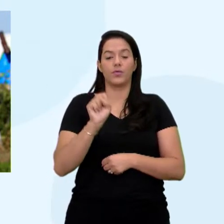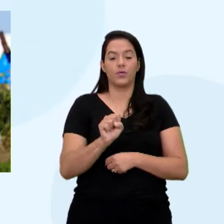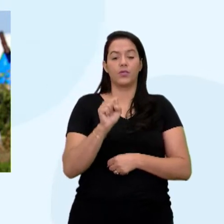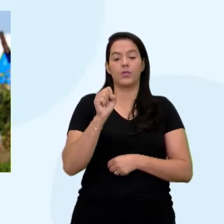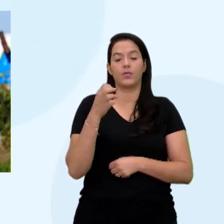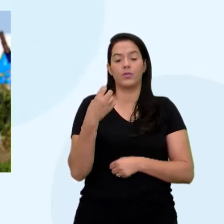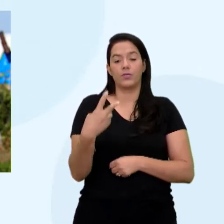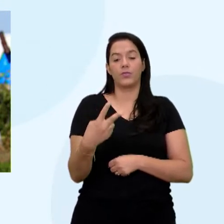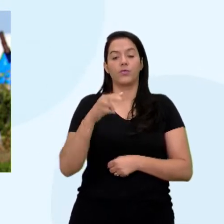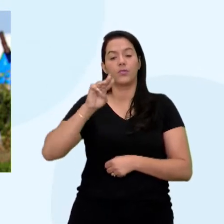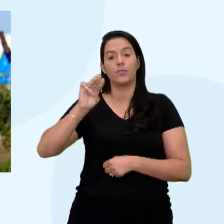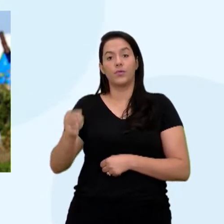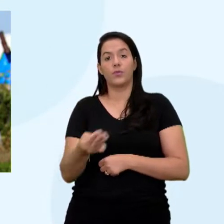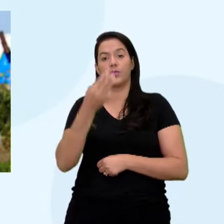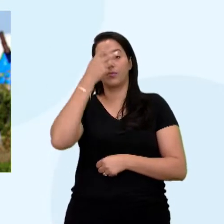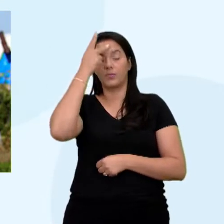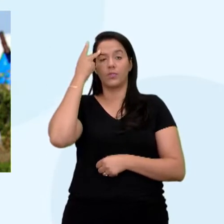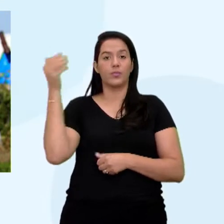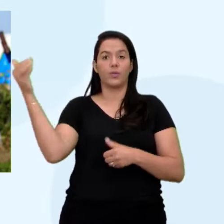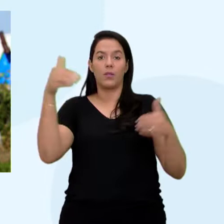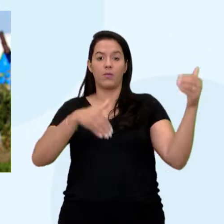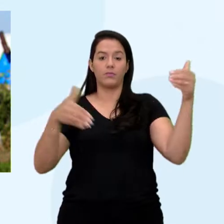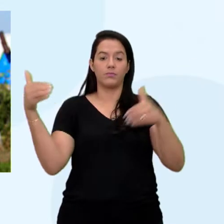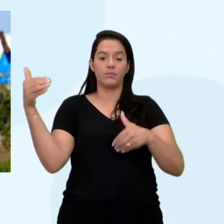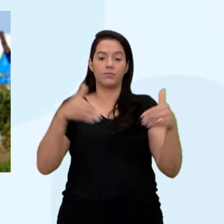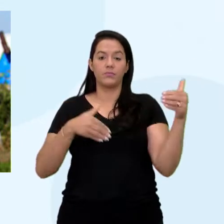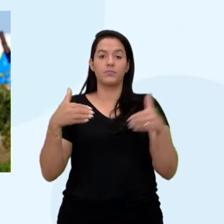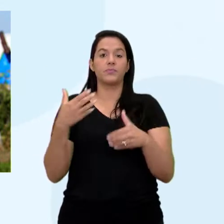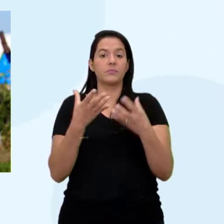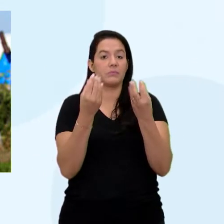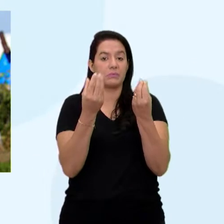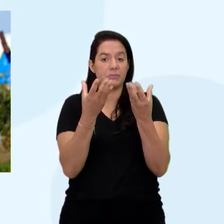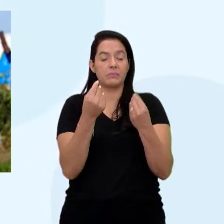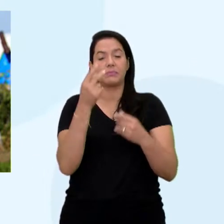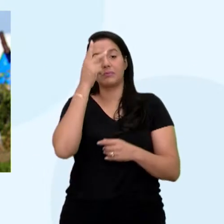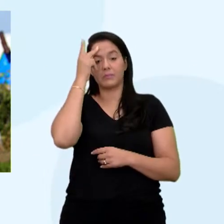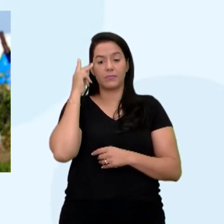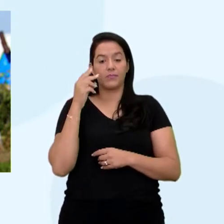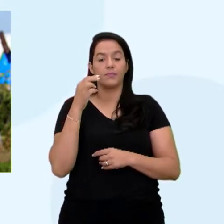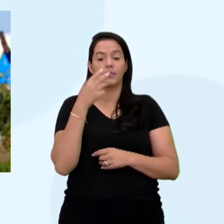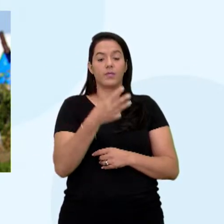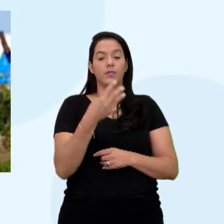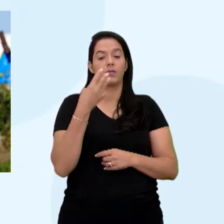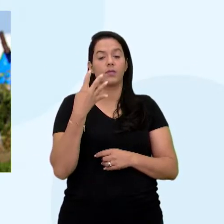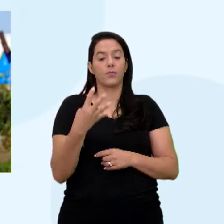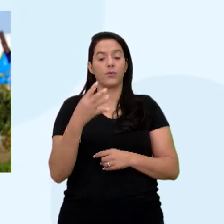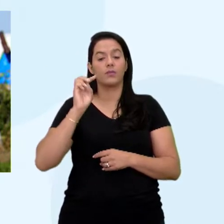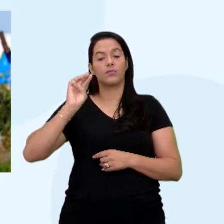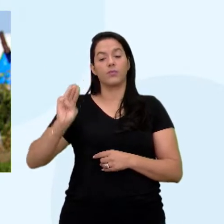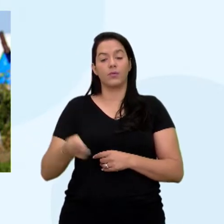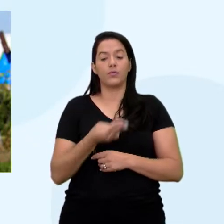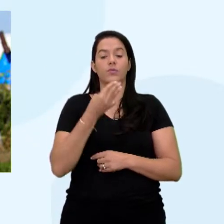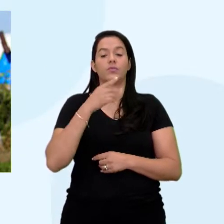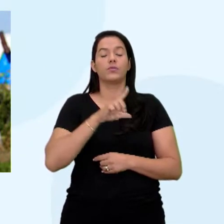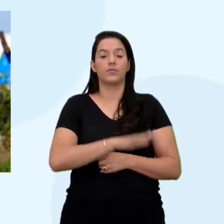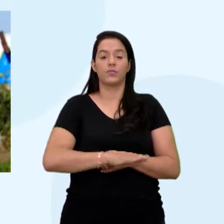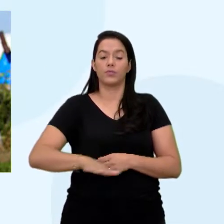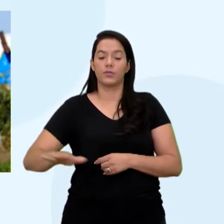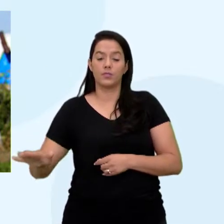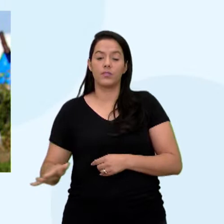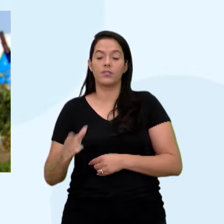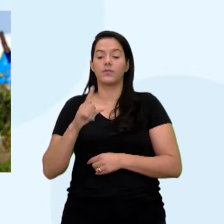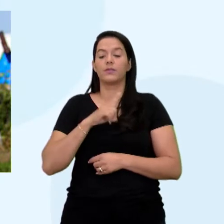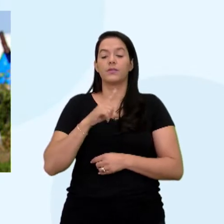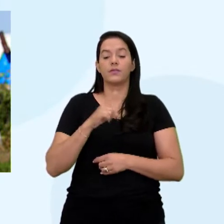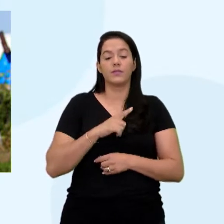82,4 milhões de refugiados. Muita gente, né, Fabi? É muita gente. É muita gente. 34,6 milhões de crianças